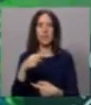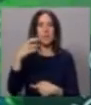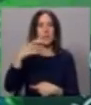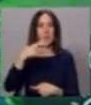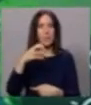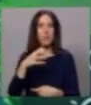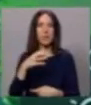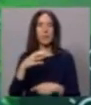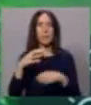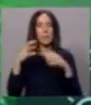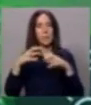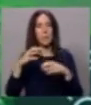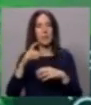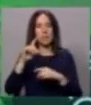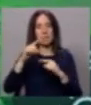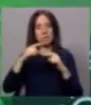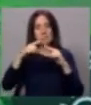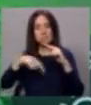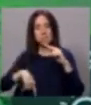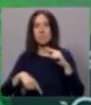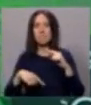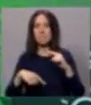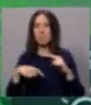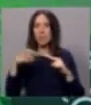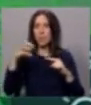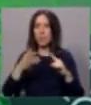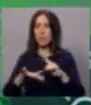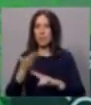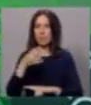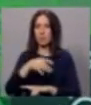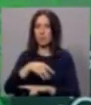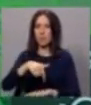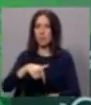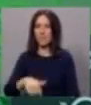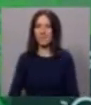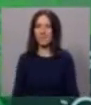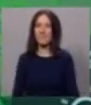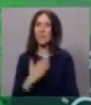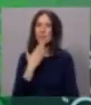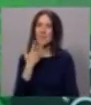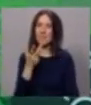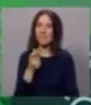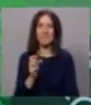passam aguaceiros no final do dia, é um dia ainda com mais precipitação do que o dia 2. Obrigada, até amanhã. Nada, até amanhã.